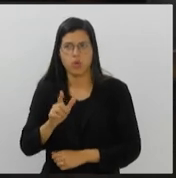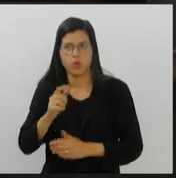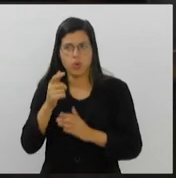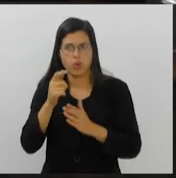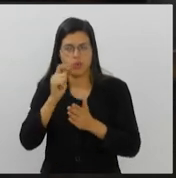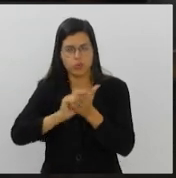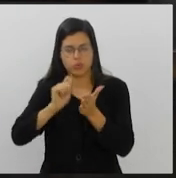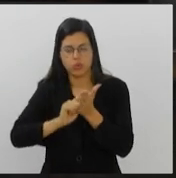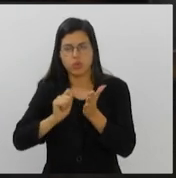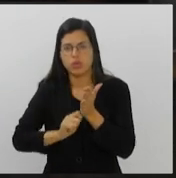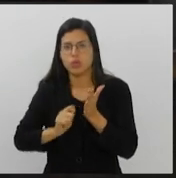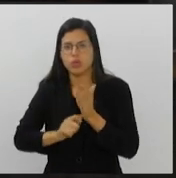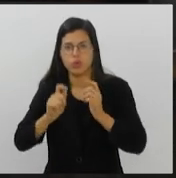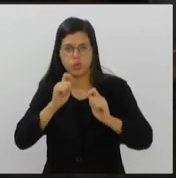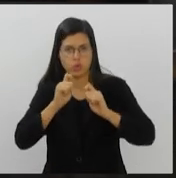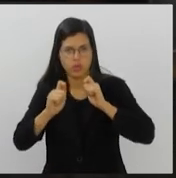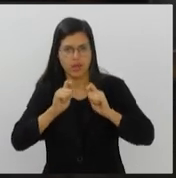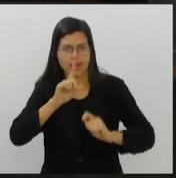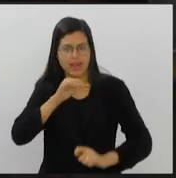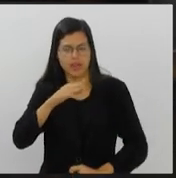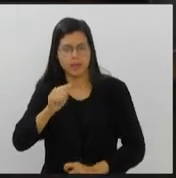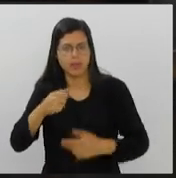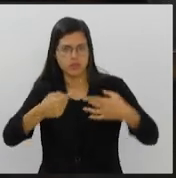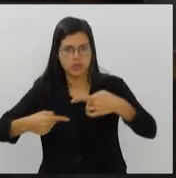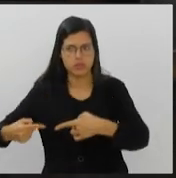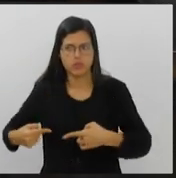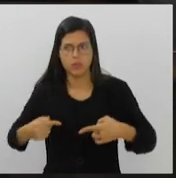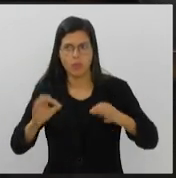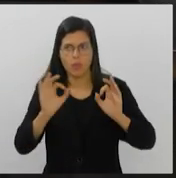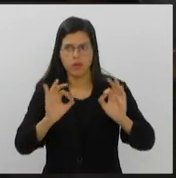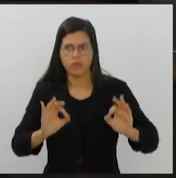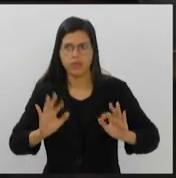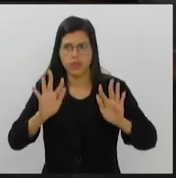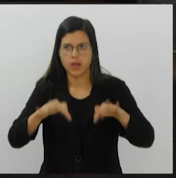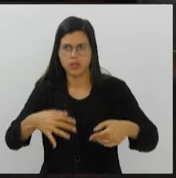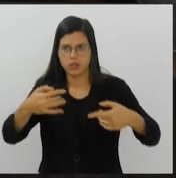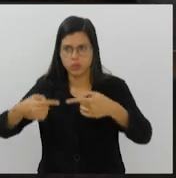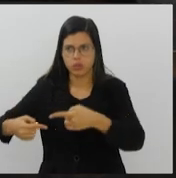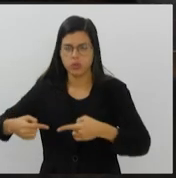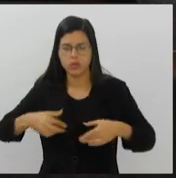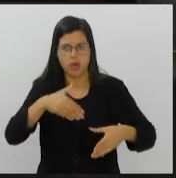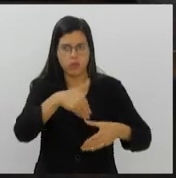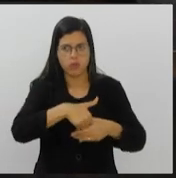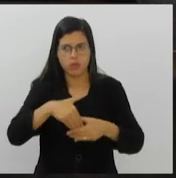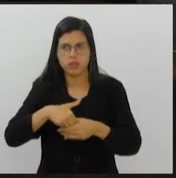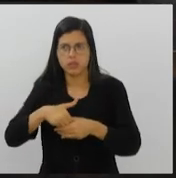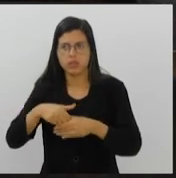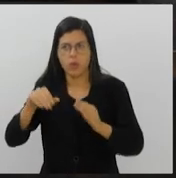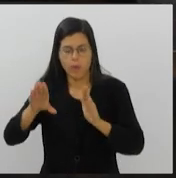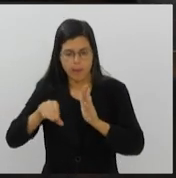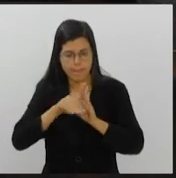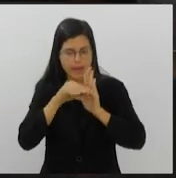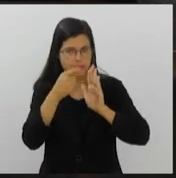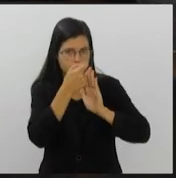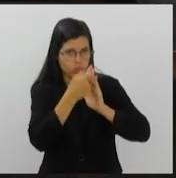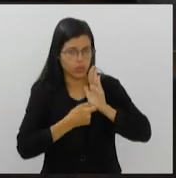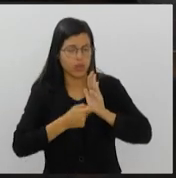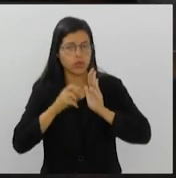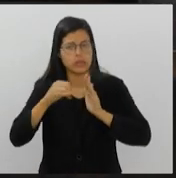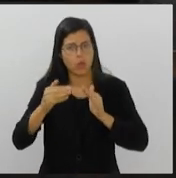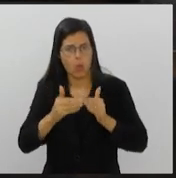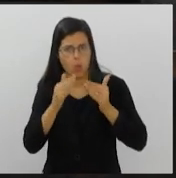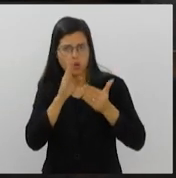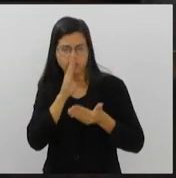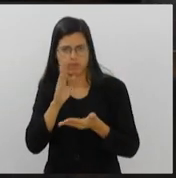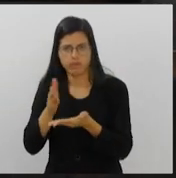Lima Barreto. Em discussão, não havendo quem queira discutir, encerrada a discussão, em votação, emenda de redação. Senhores que aprovam,